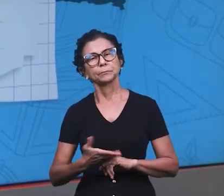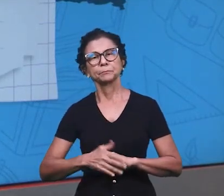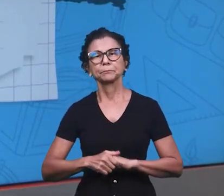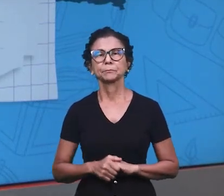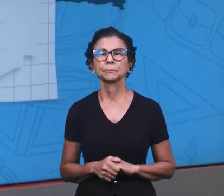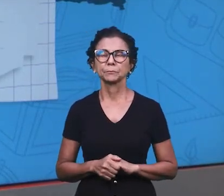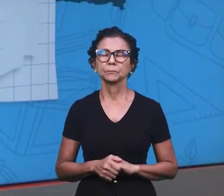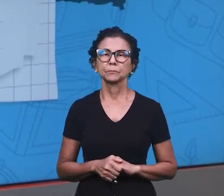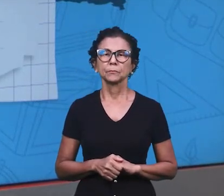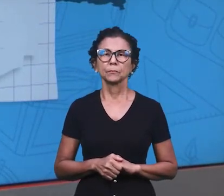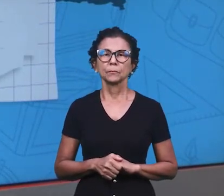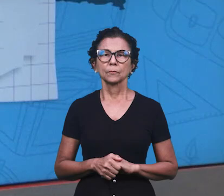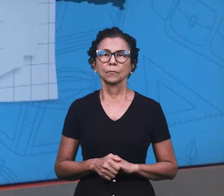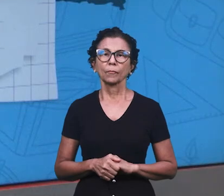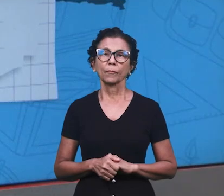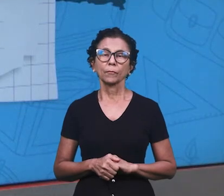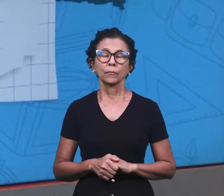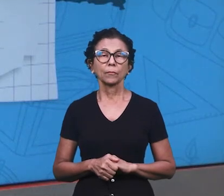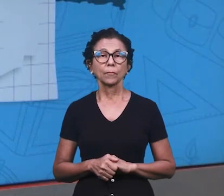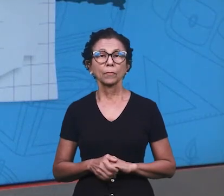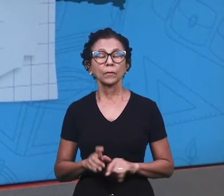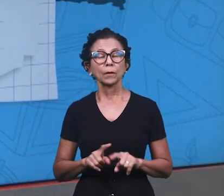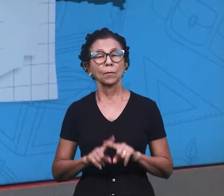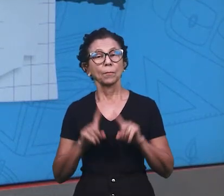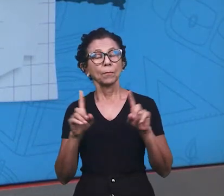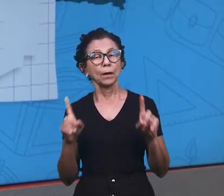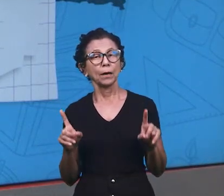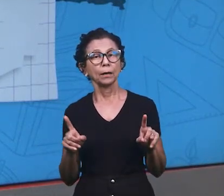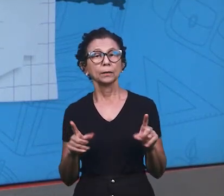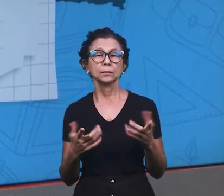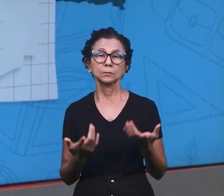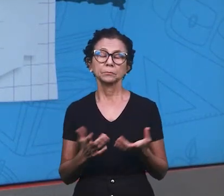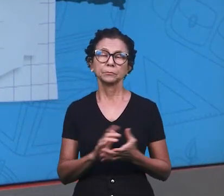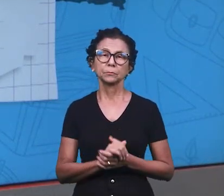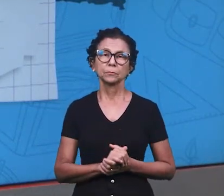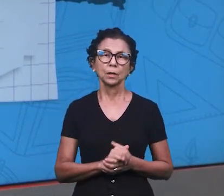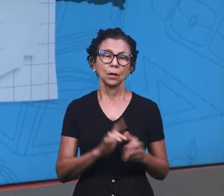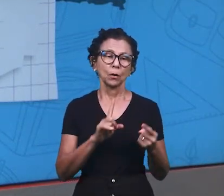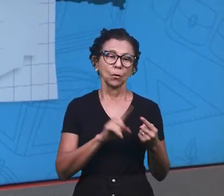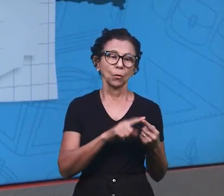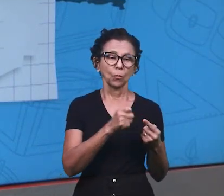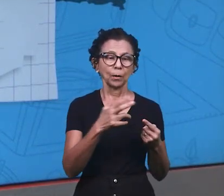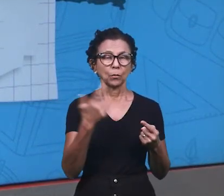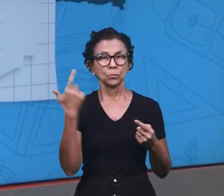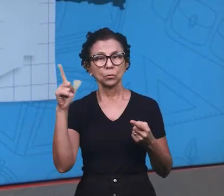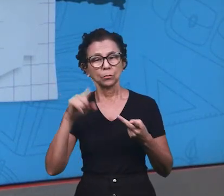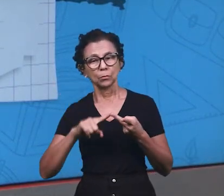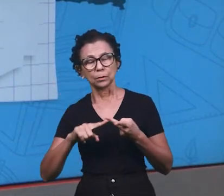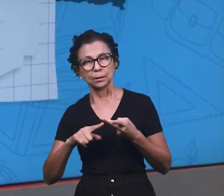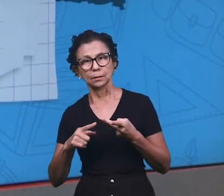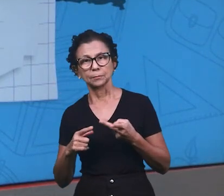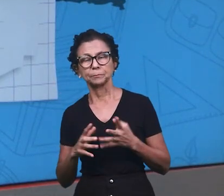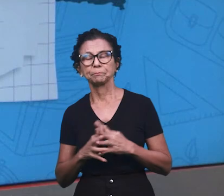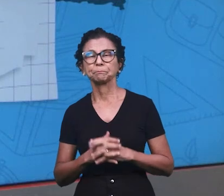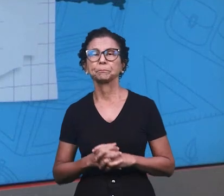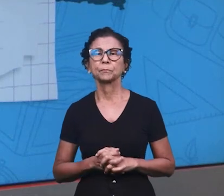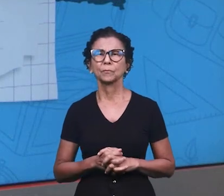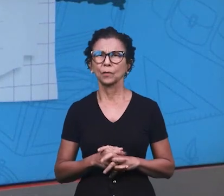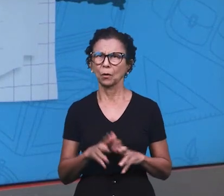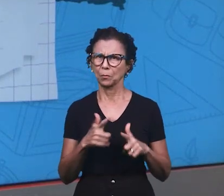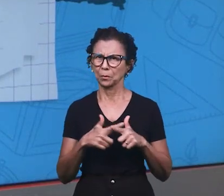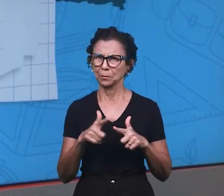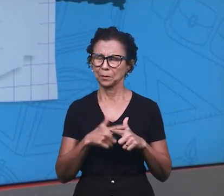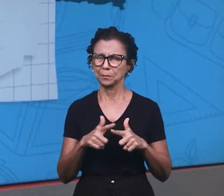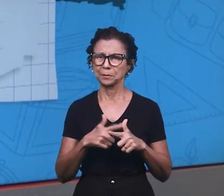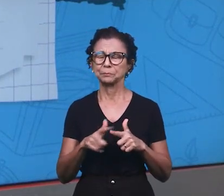Isso e aquilo. Além, eu faço isso além de fazer outra coisa. Entretanto, olha a problemática. Então, eu já